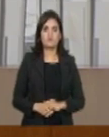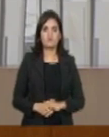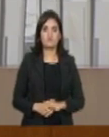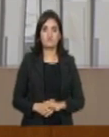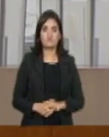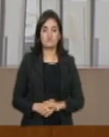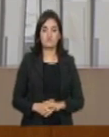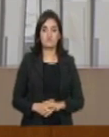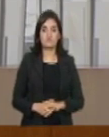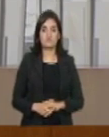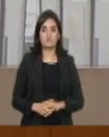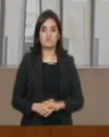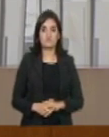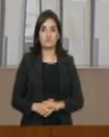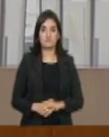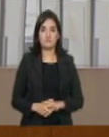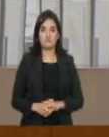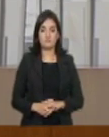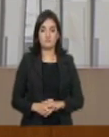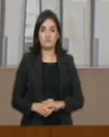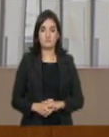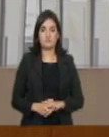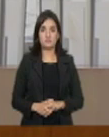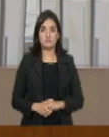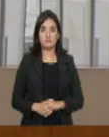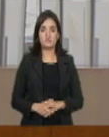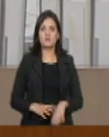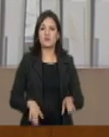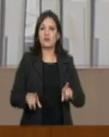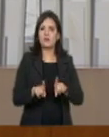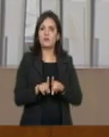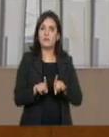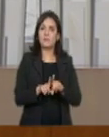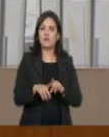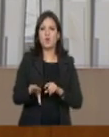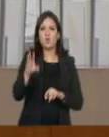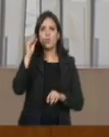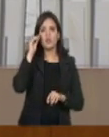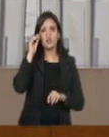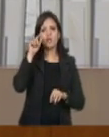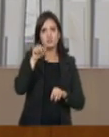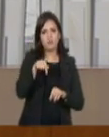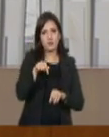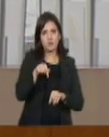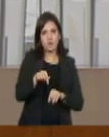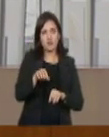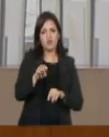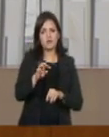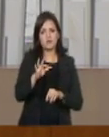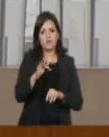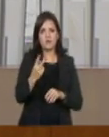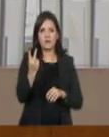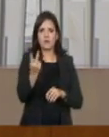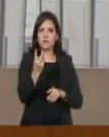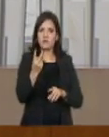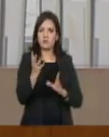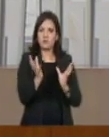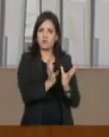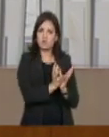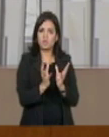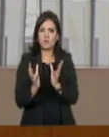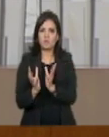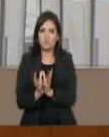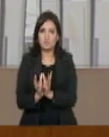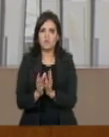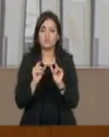Digno de nota ainda, entendimento desta corte nas duas turmas, majoritário nas duas turmas, de